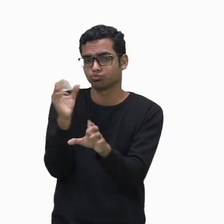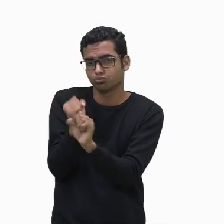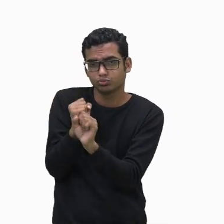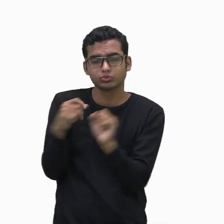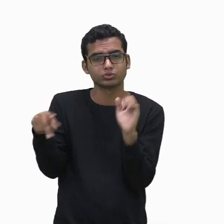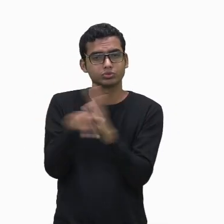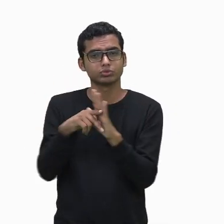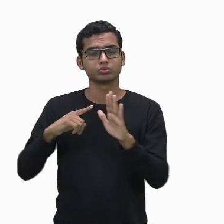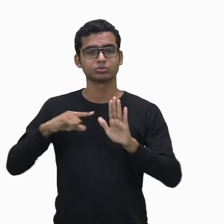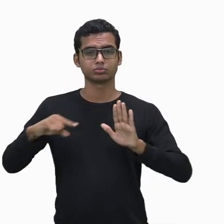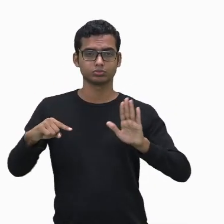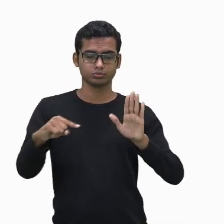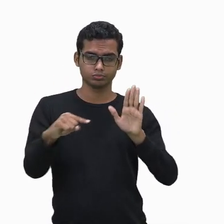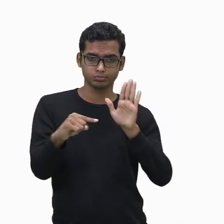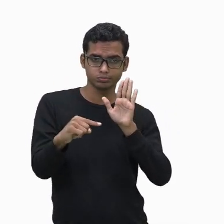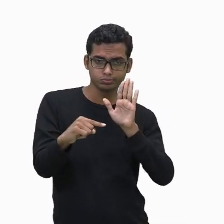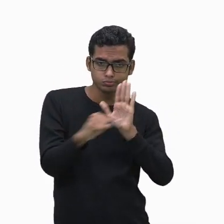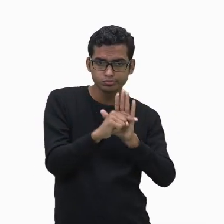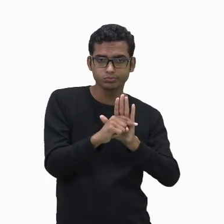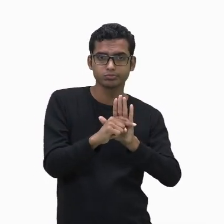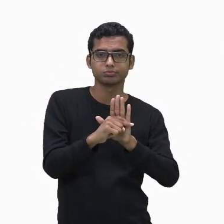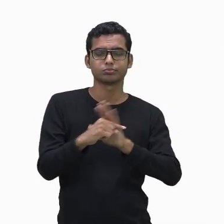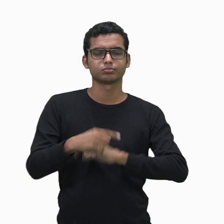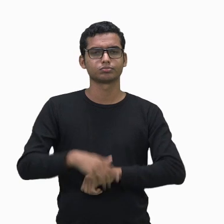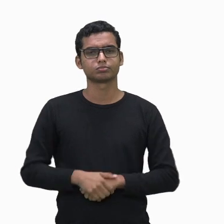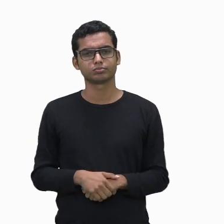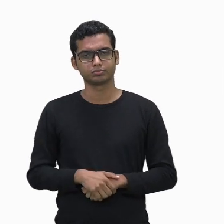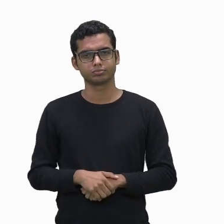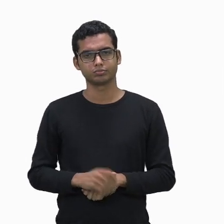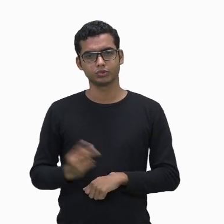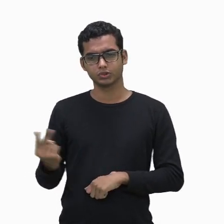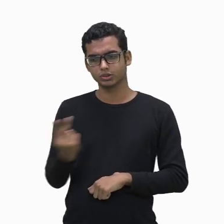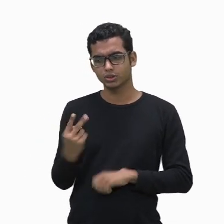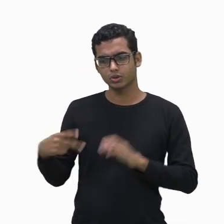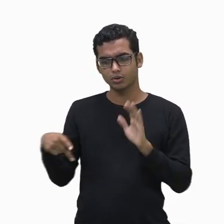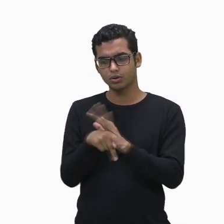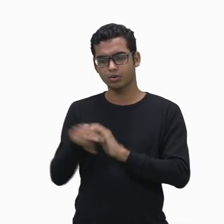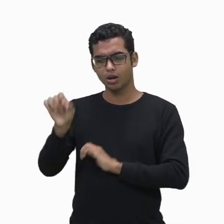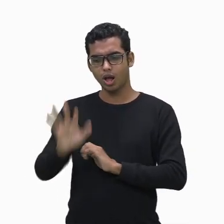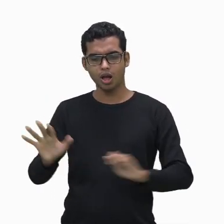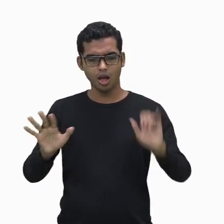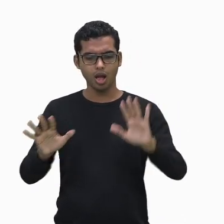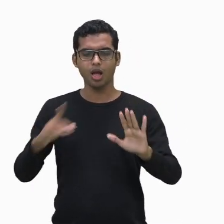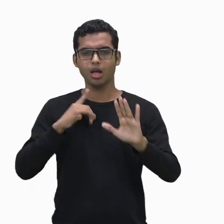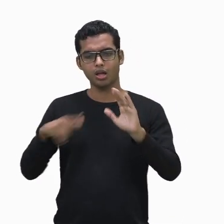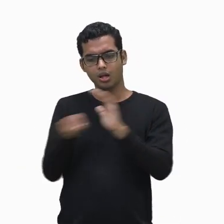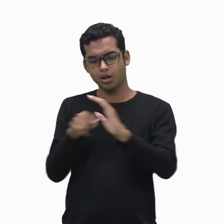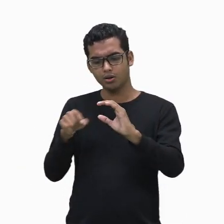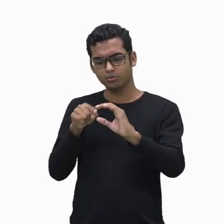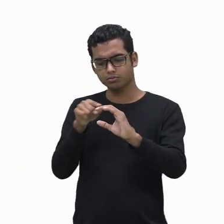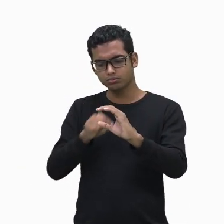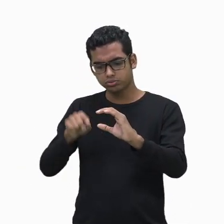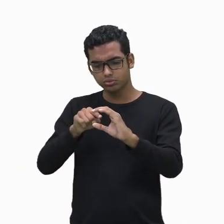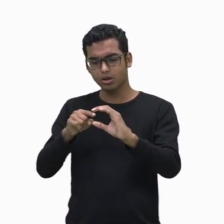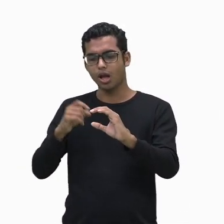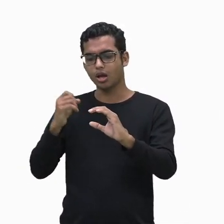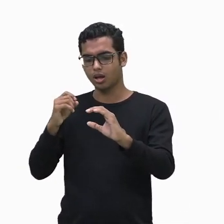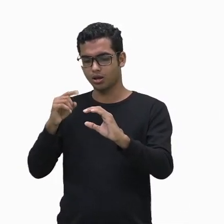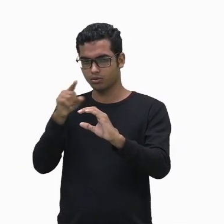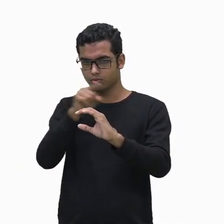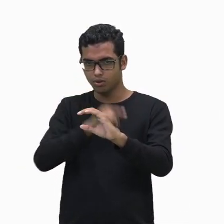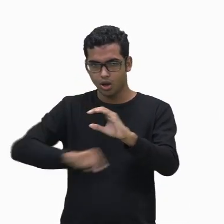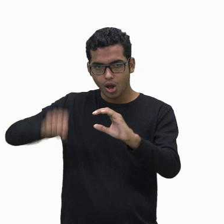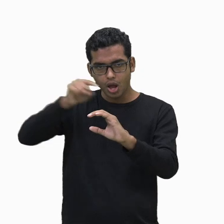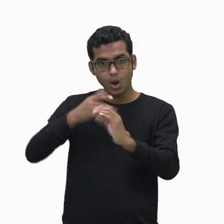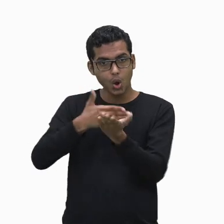a subtração das duas áreas, tá? Sempre começando, então, pelo